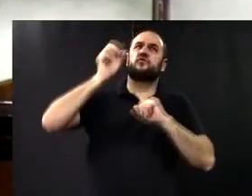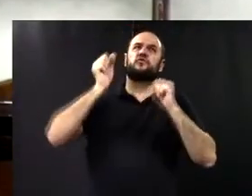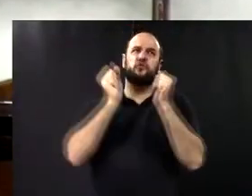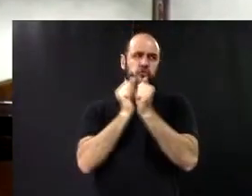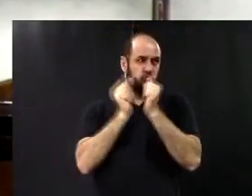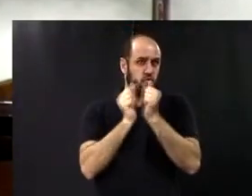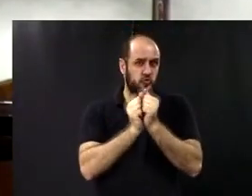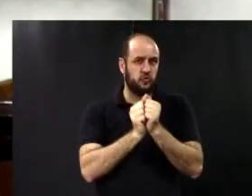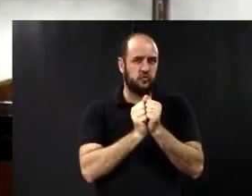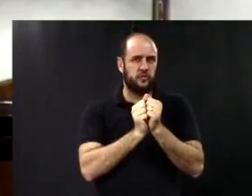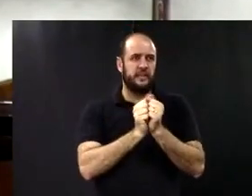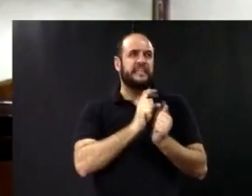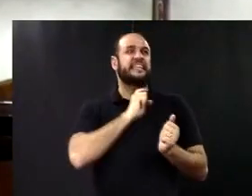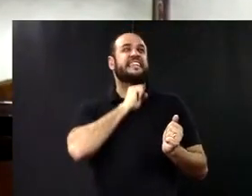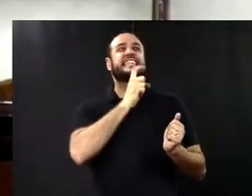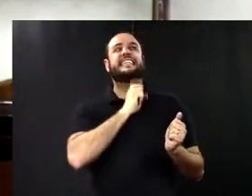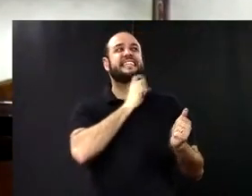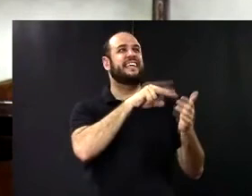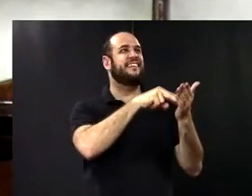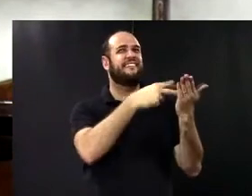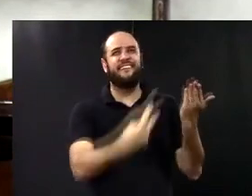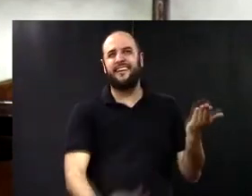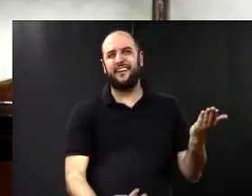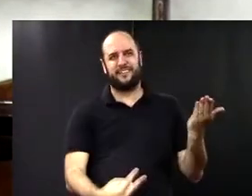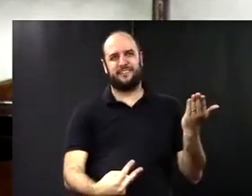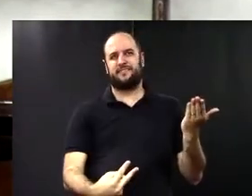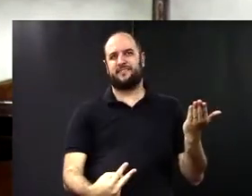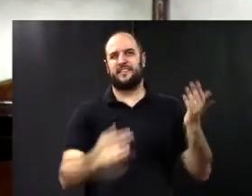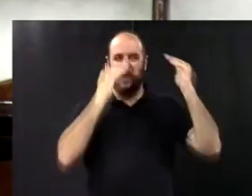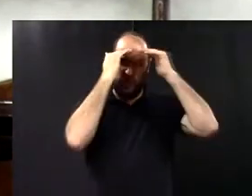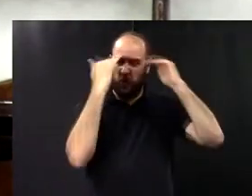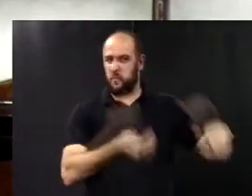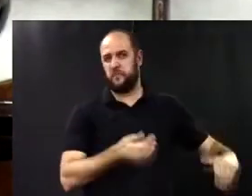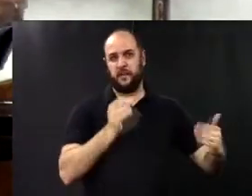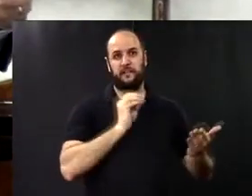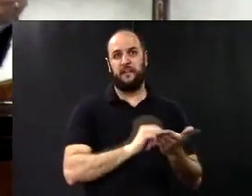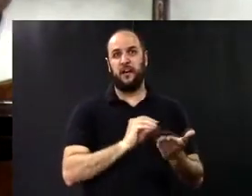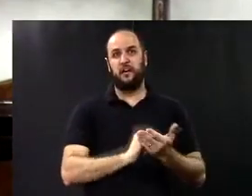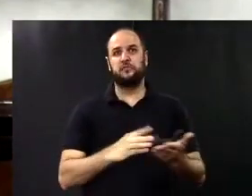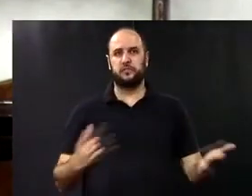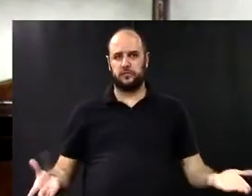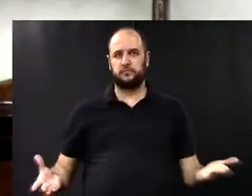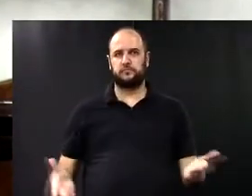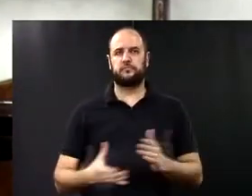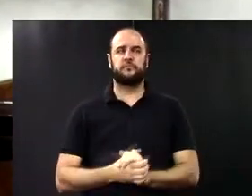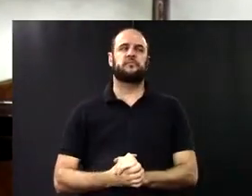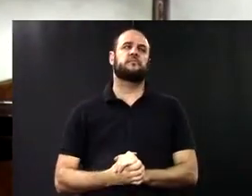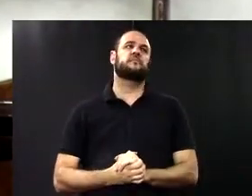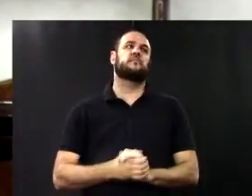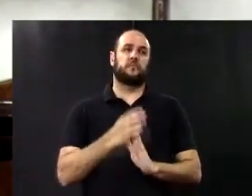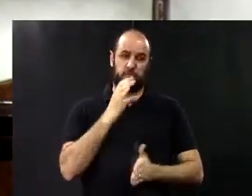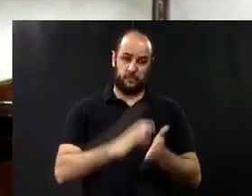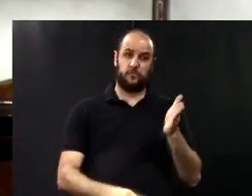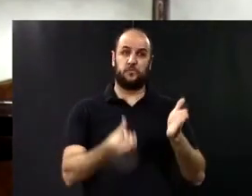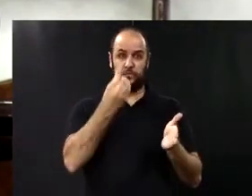caia seguindo o mesmo exemplo de desobediência. Capítulo 6, também versículo